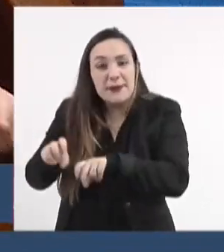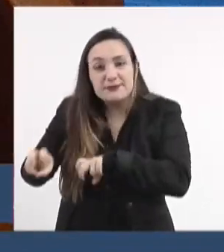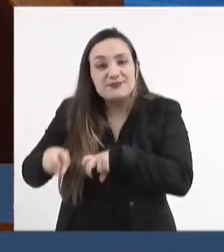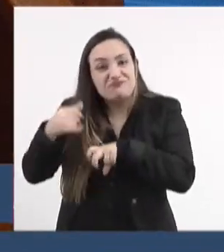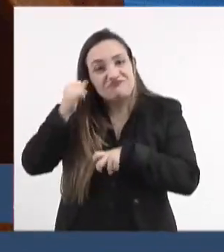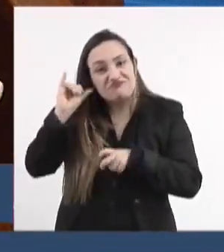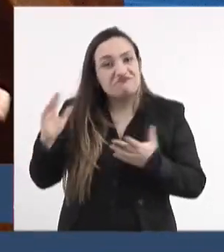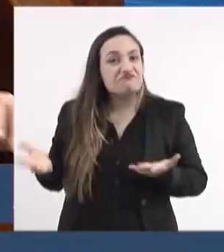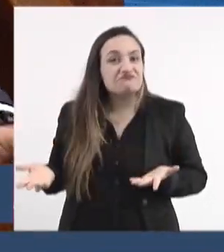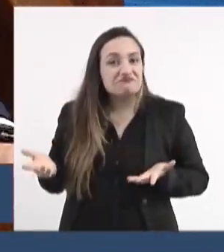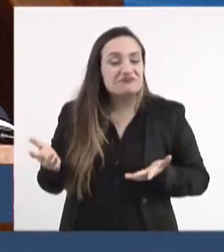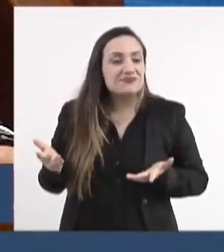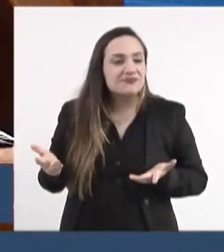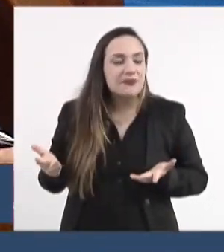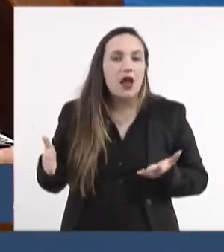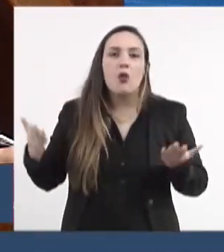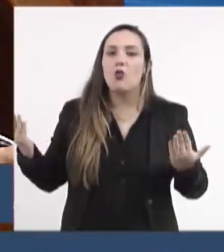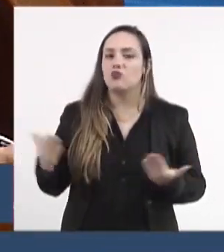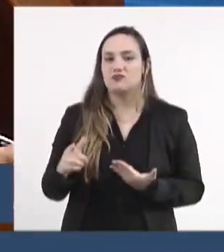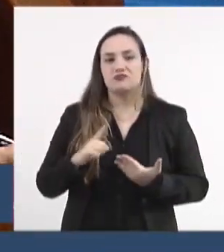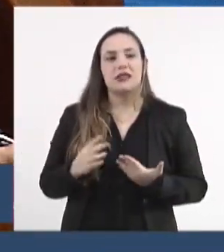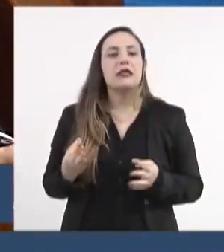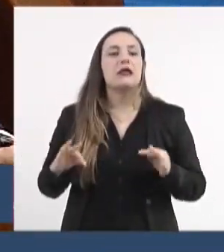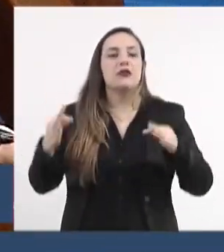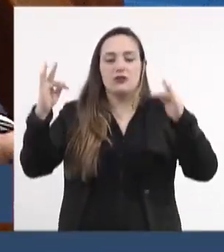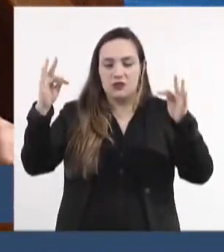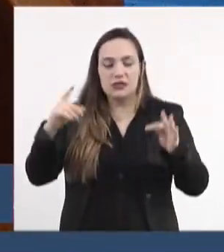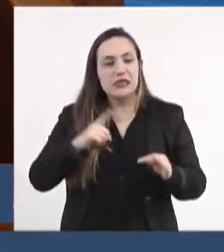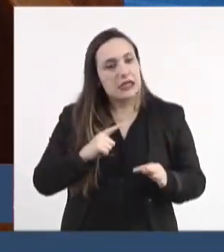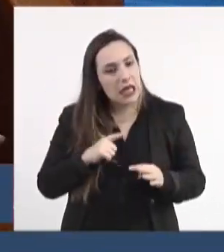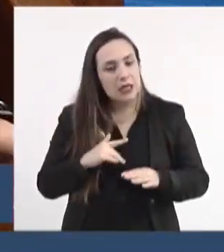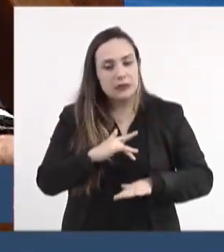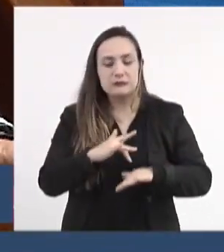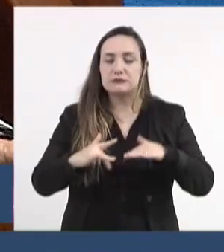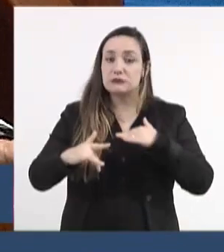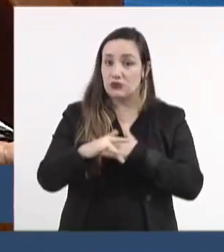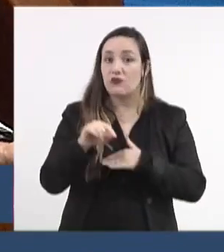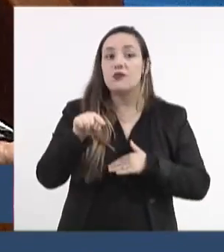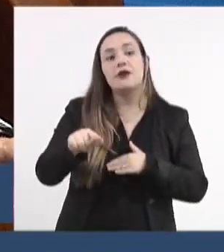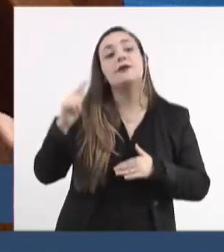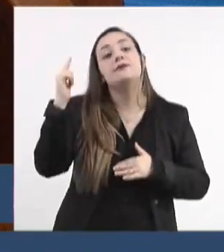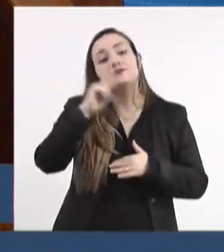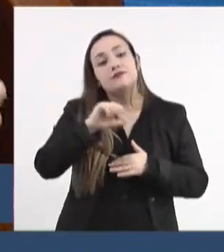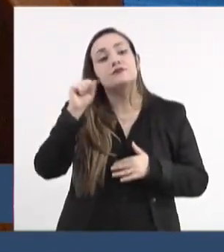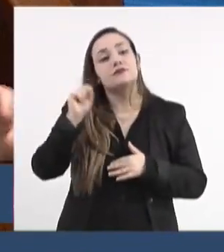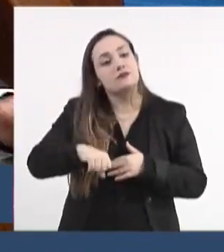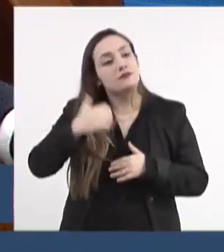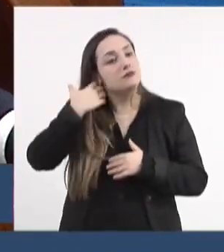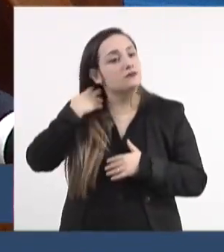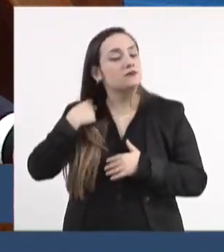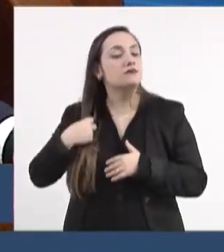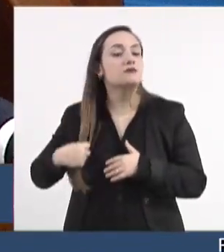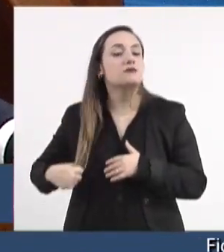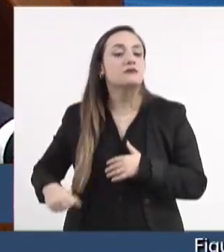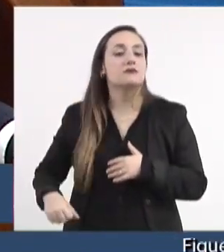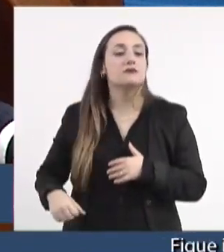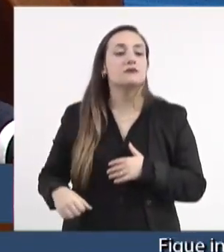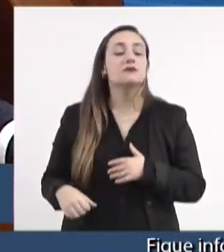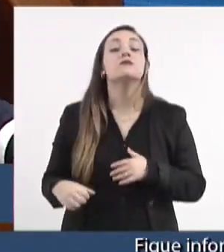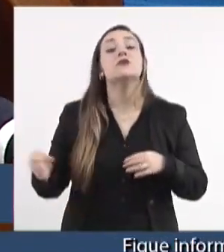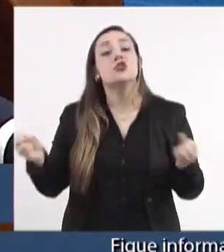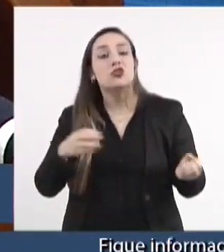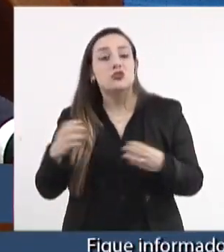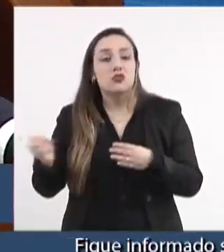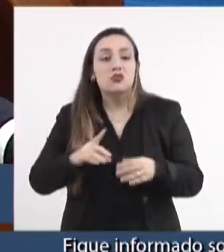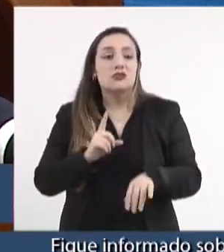tecnologias, com as redes sociais, você tem condições de se atualizar em tempo